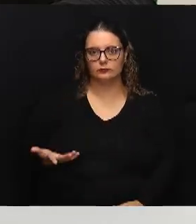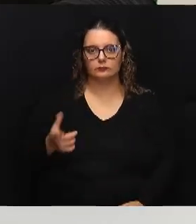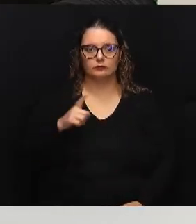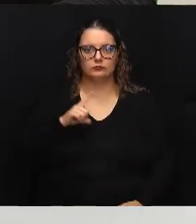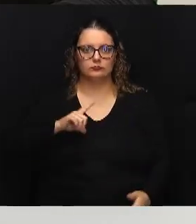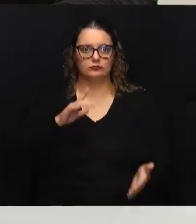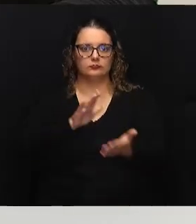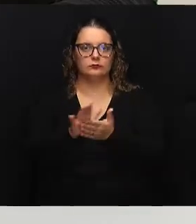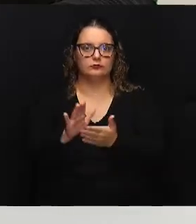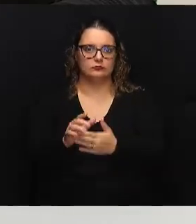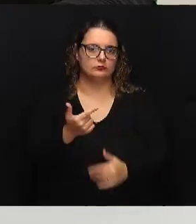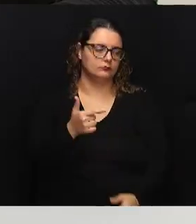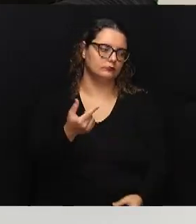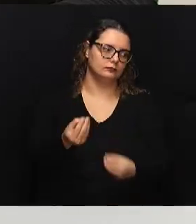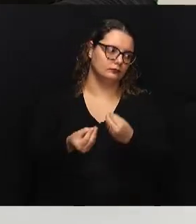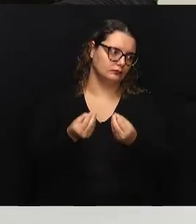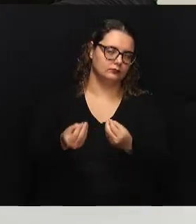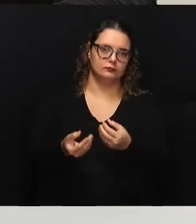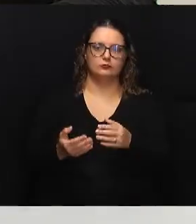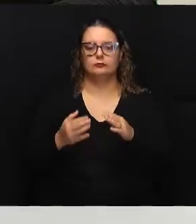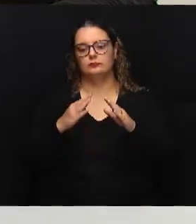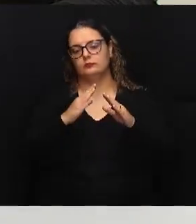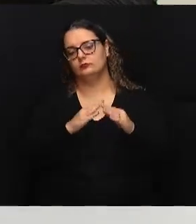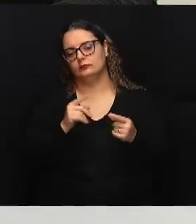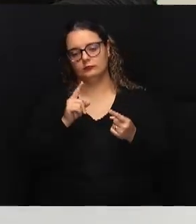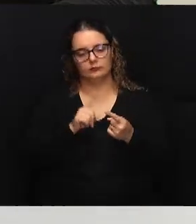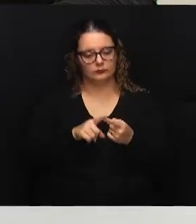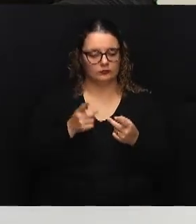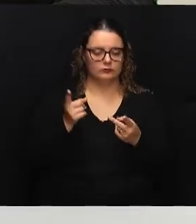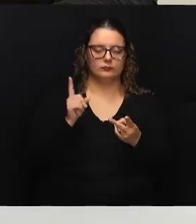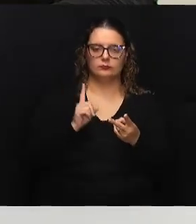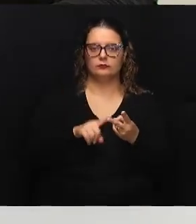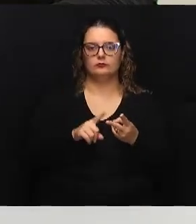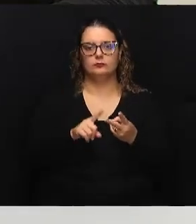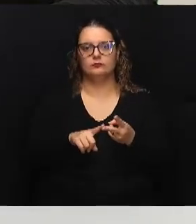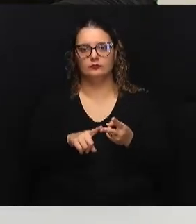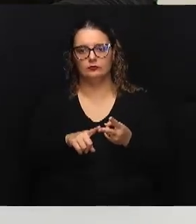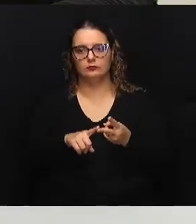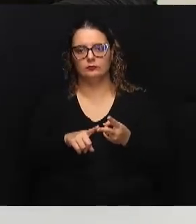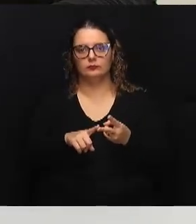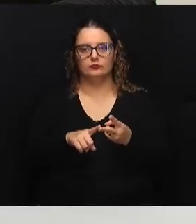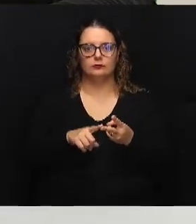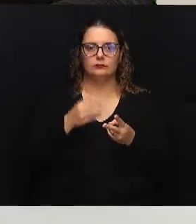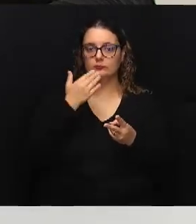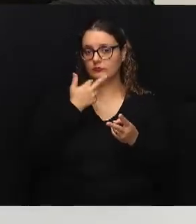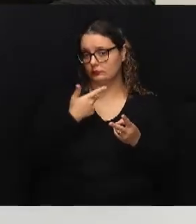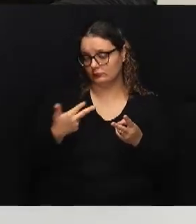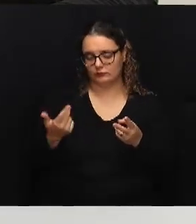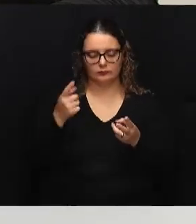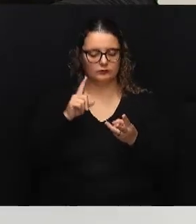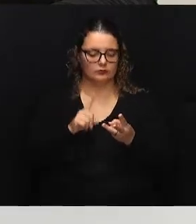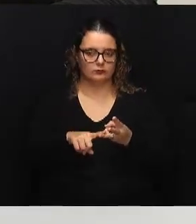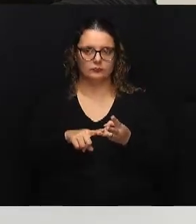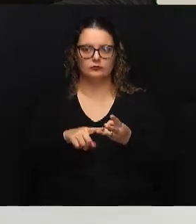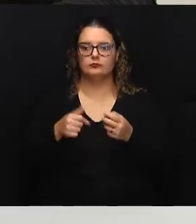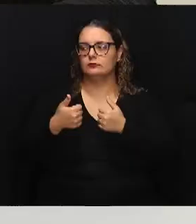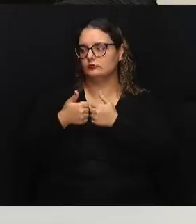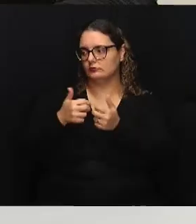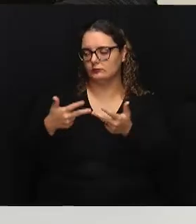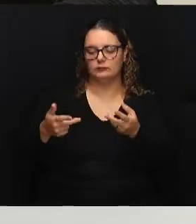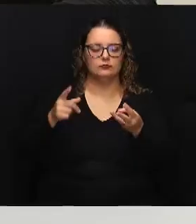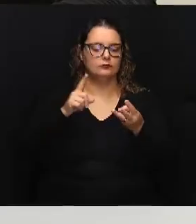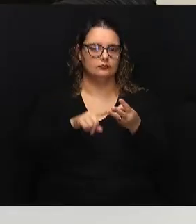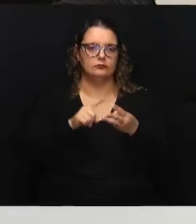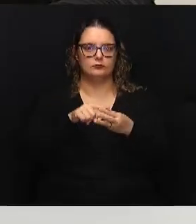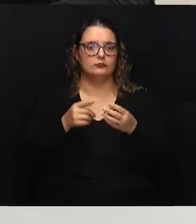são incontornáveis, né? Moradia, né? Habitação, né? Alimentação, transporte, esses